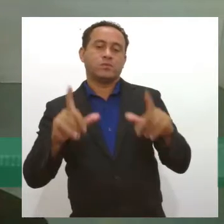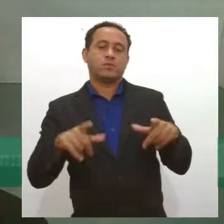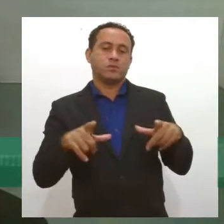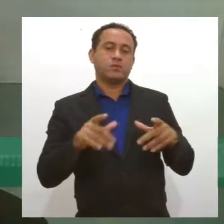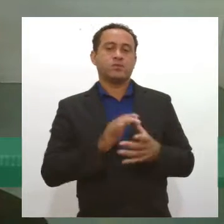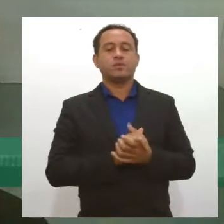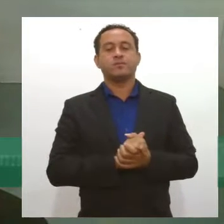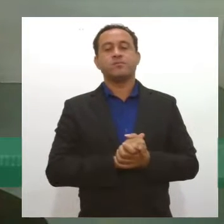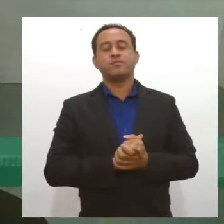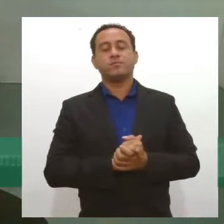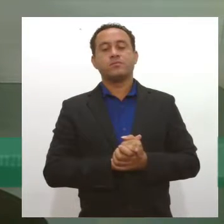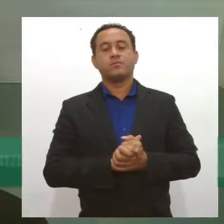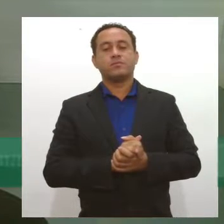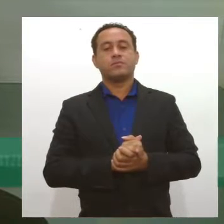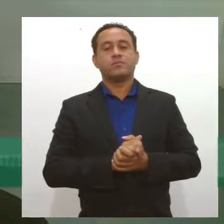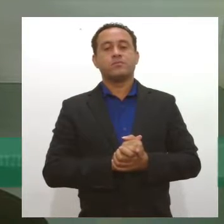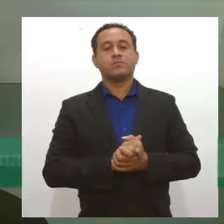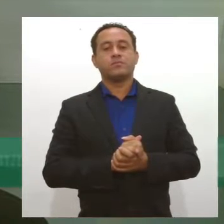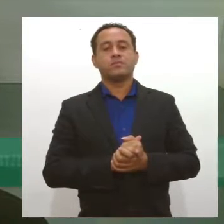negócios?